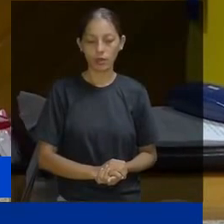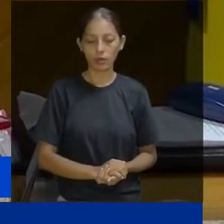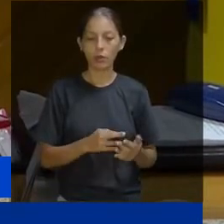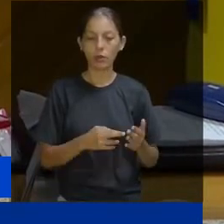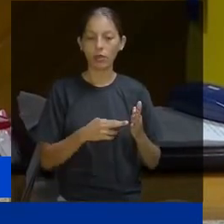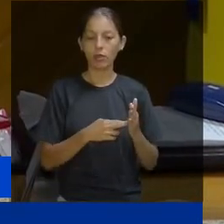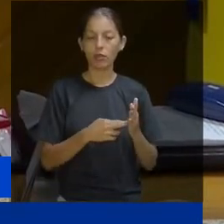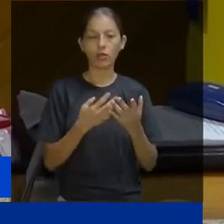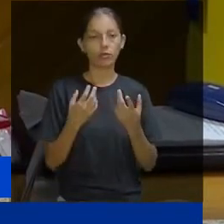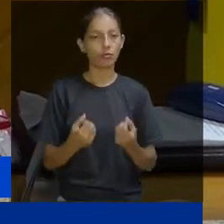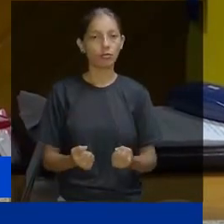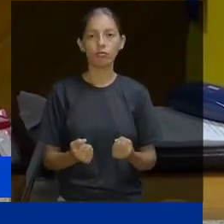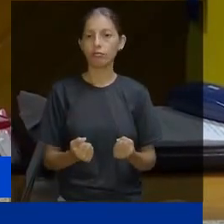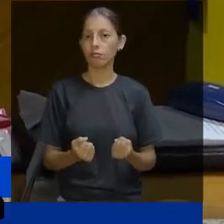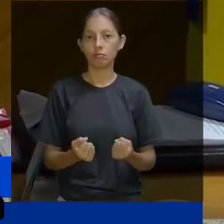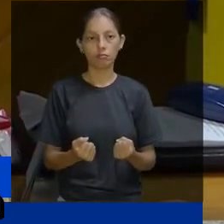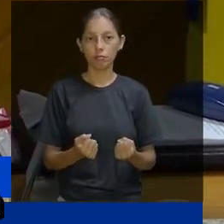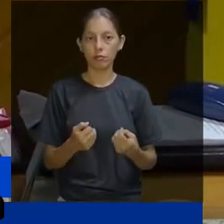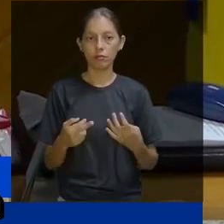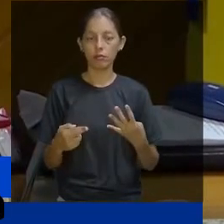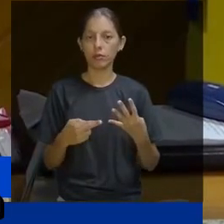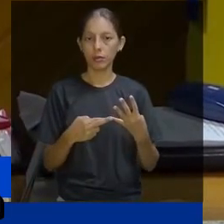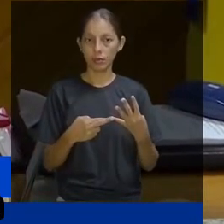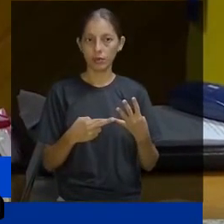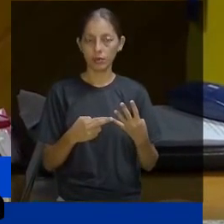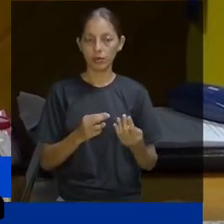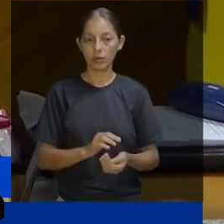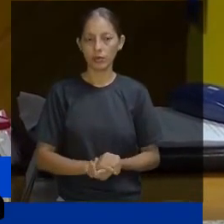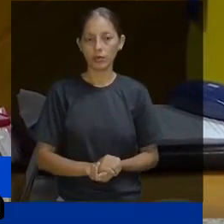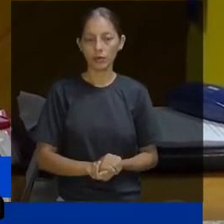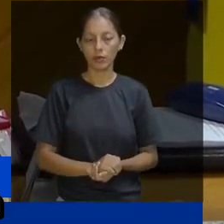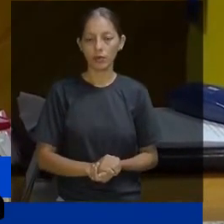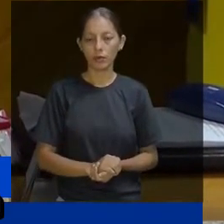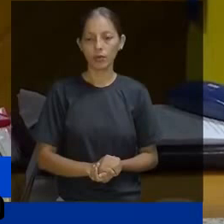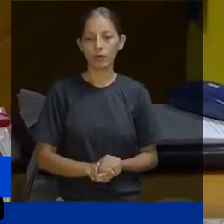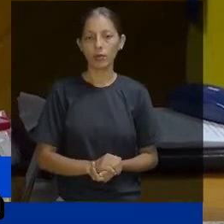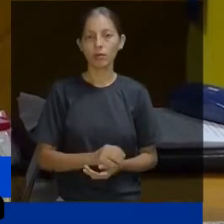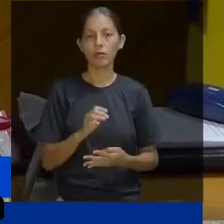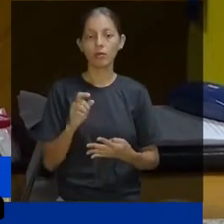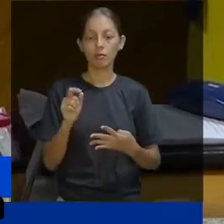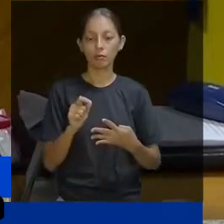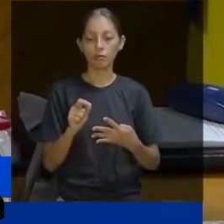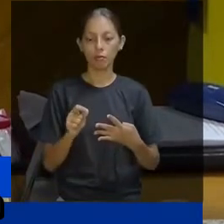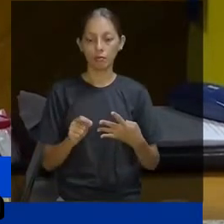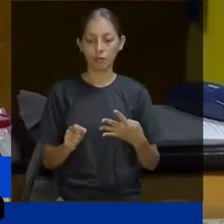desembargador recurso, João que foi Lages, acompanhado pelos juízes Anselmo Gonçalves, Paulo